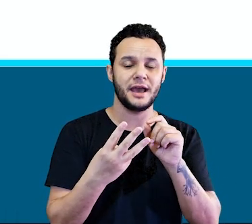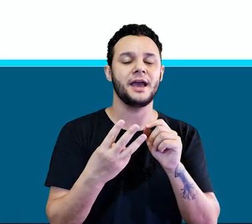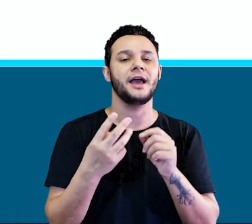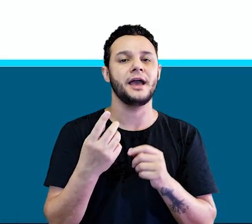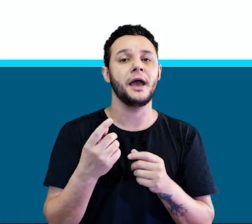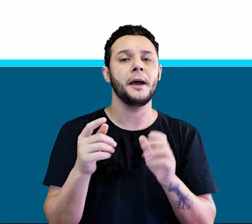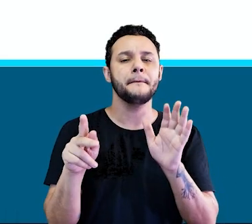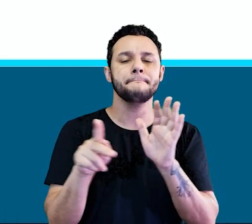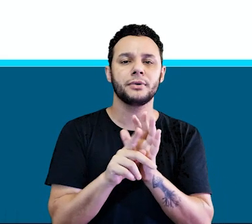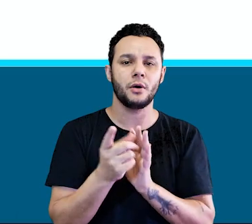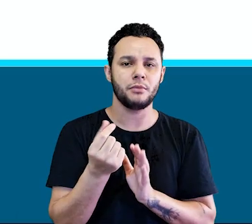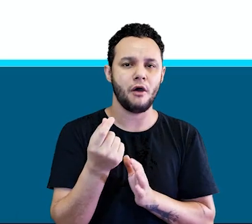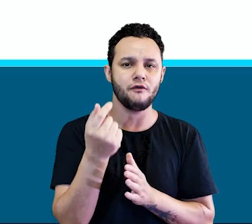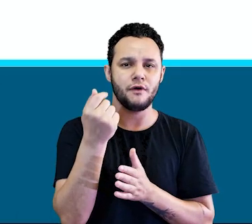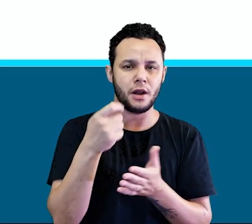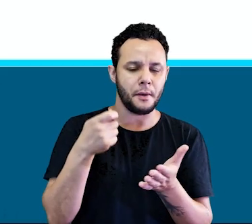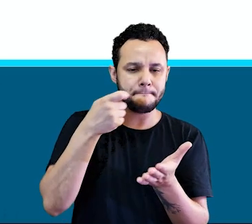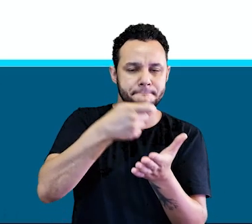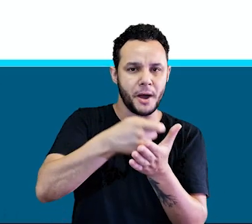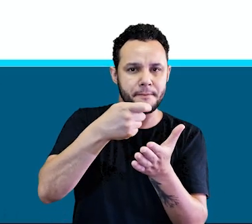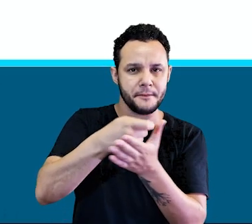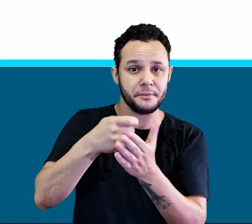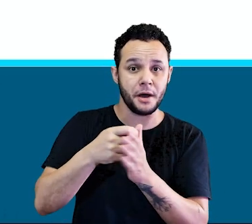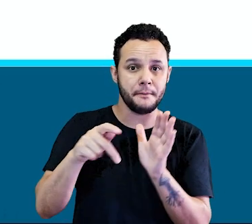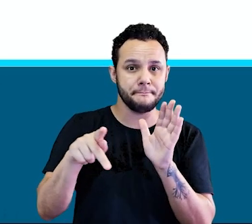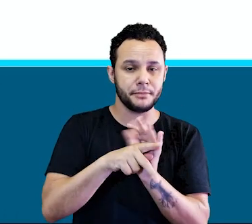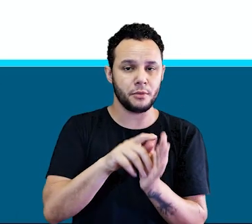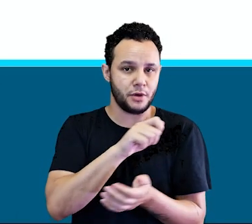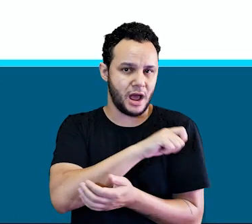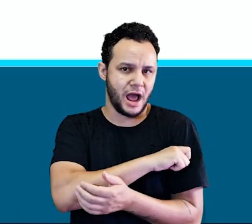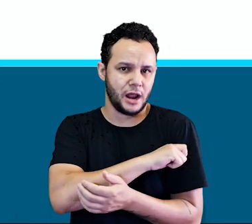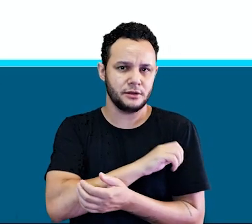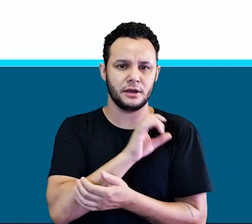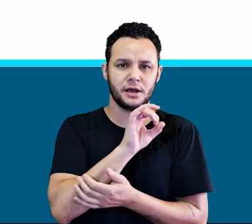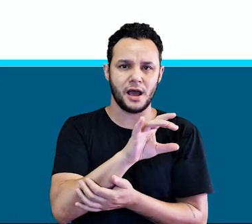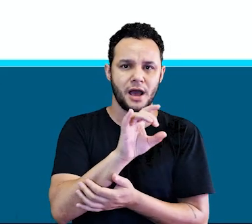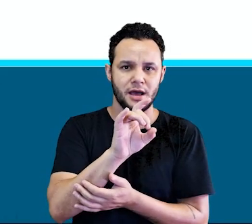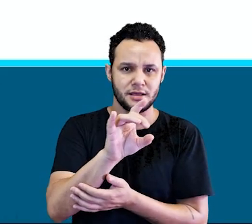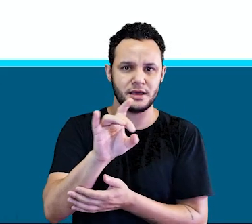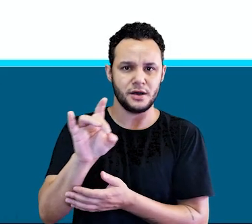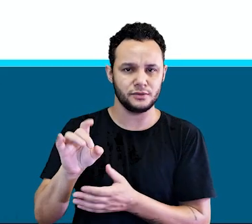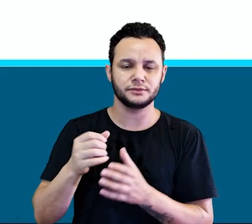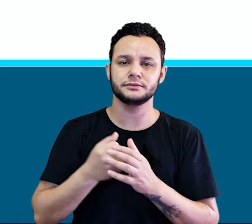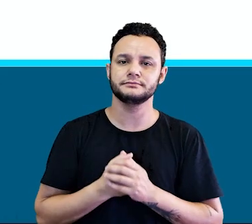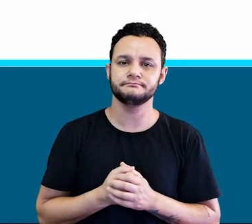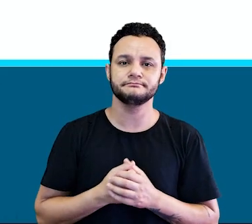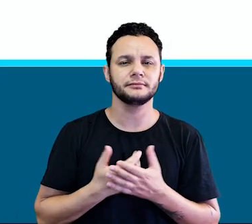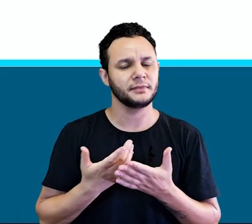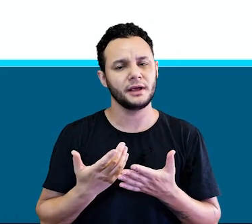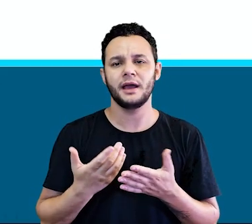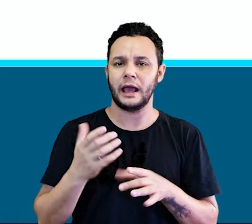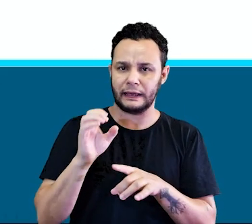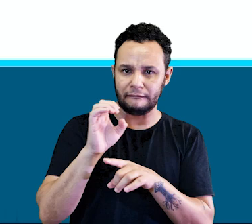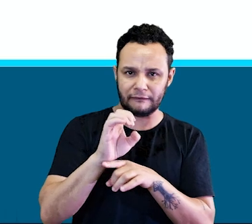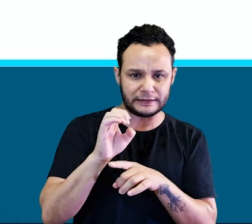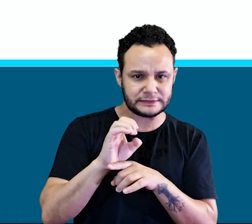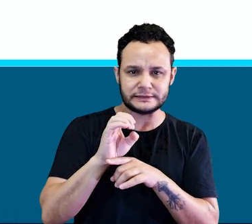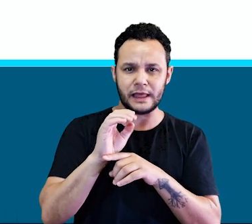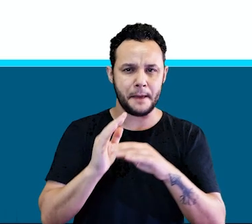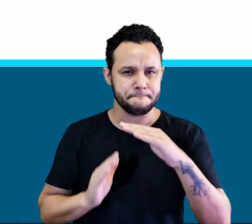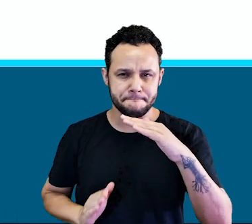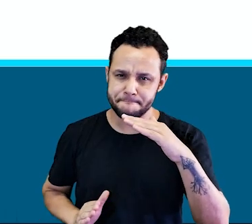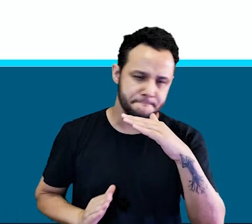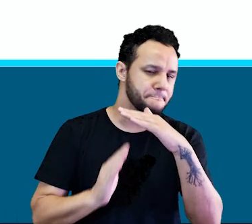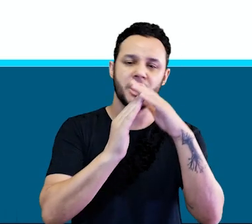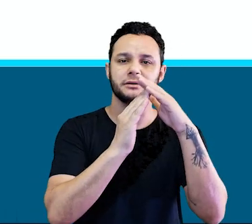é o valor anual por aluno, né? Que é uma complementação que a União vai dar para os estados e municípios que não vão conseguir atingir aquele mínimo,